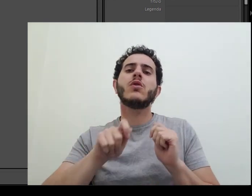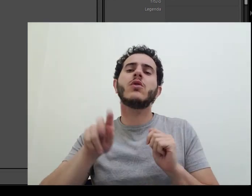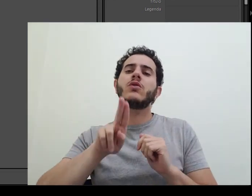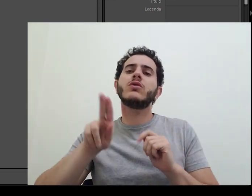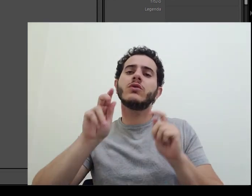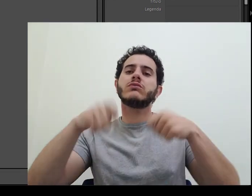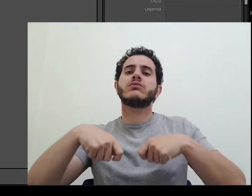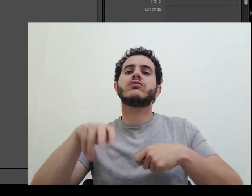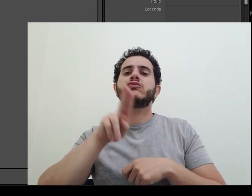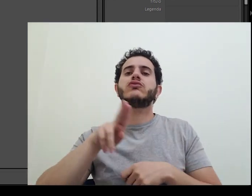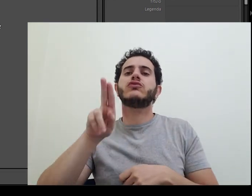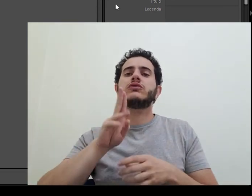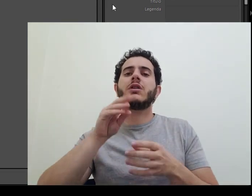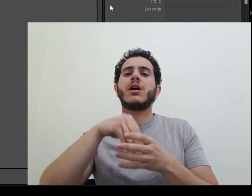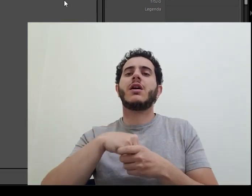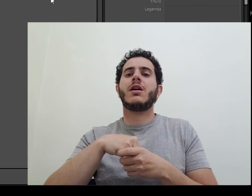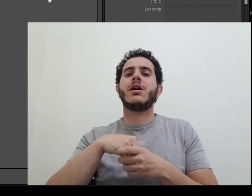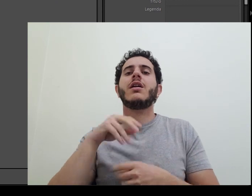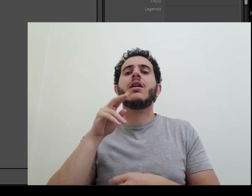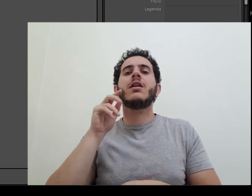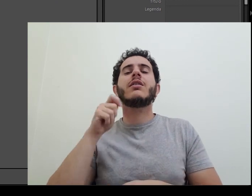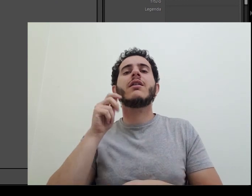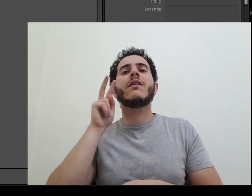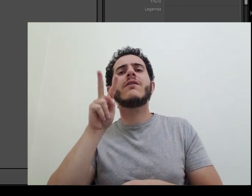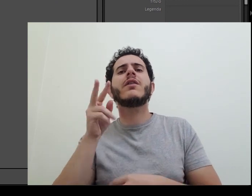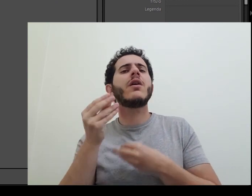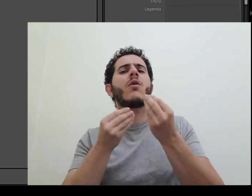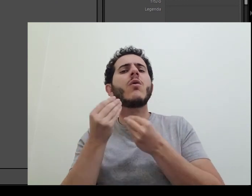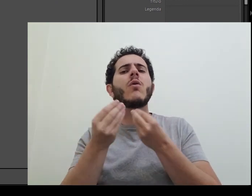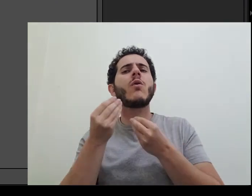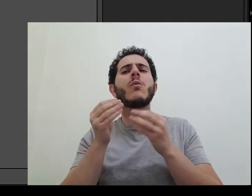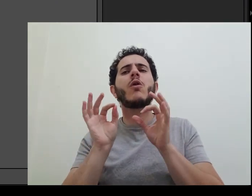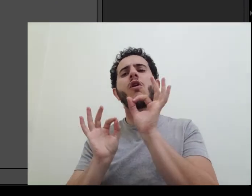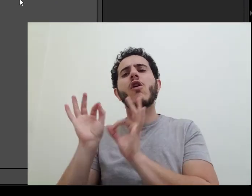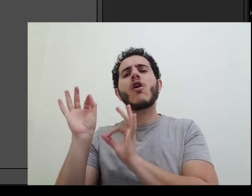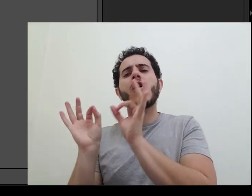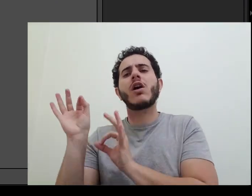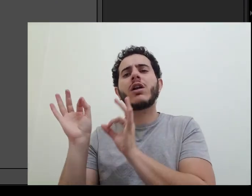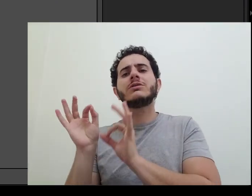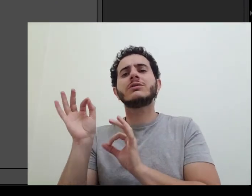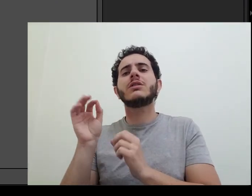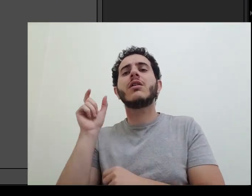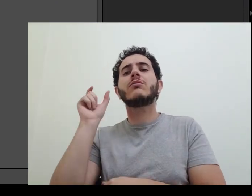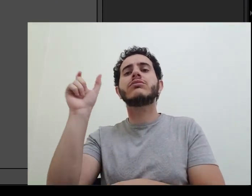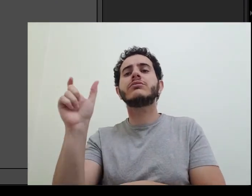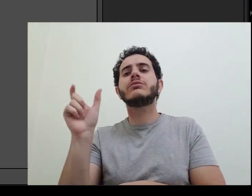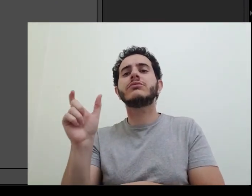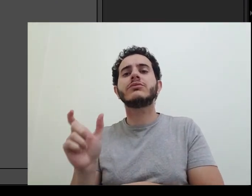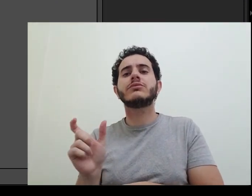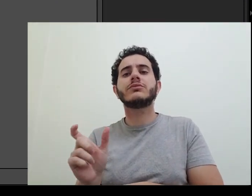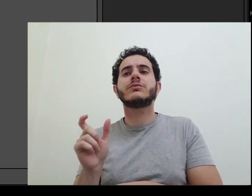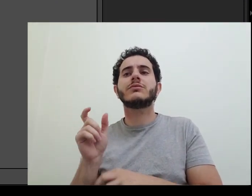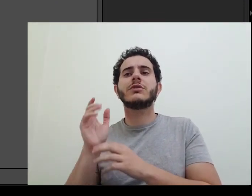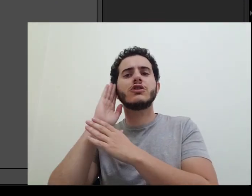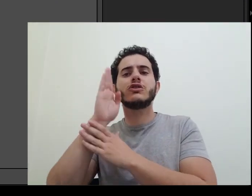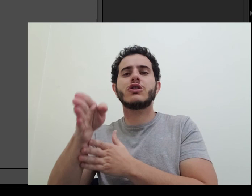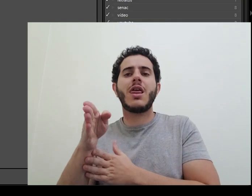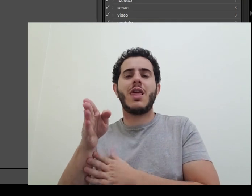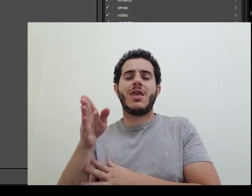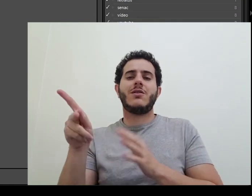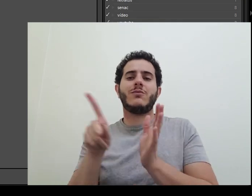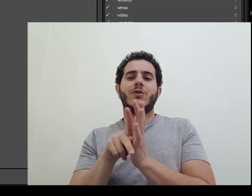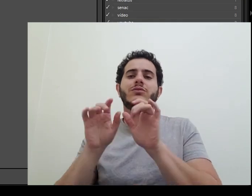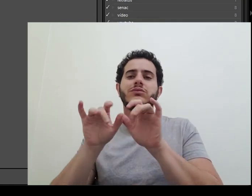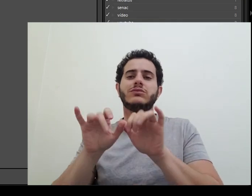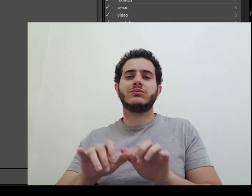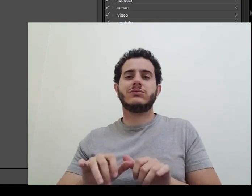essas de retratos, você pode na organização lógica, o que é organização lógica? É você poder inserir palavras-chave, mexer